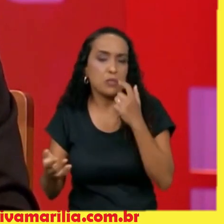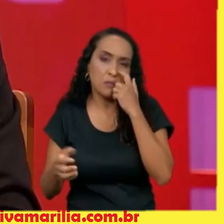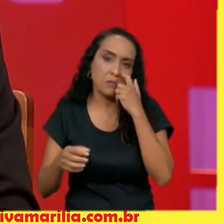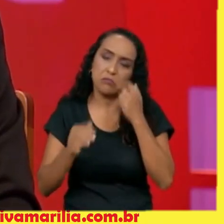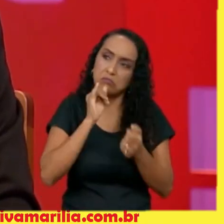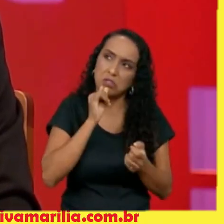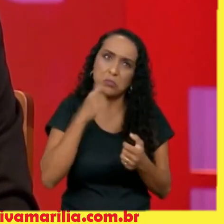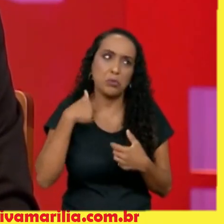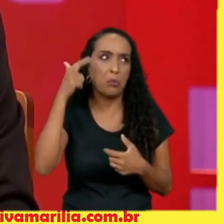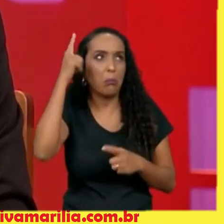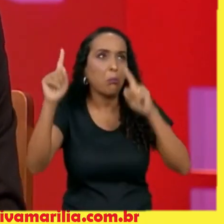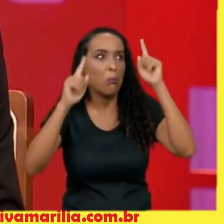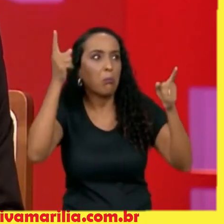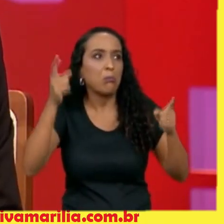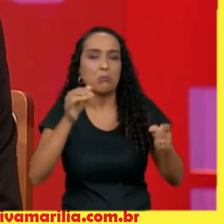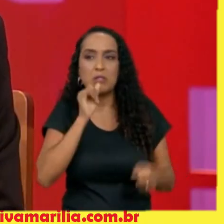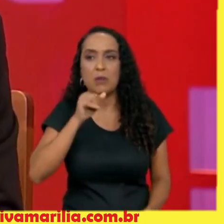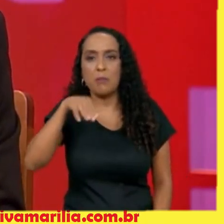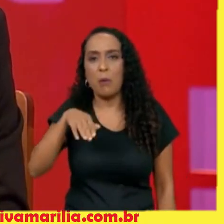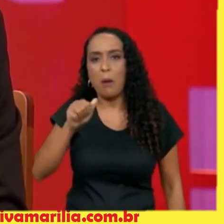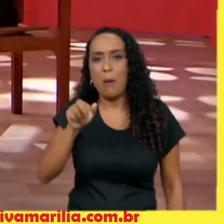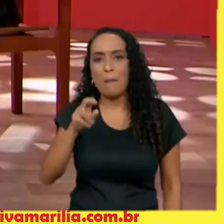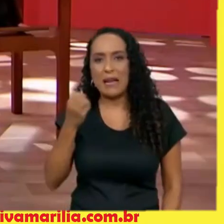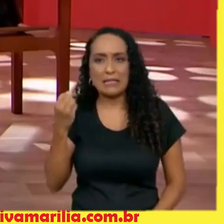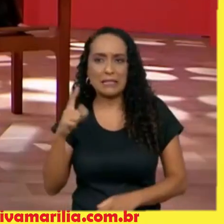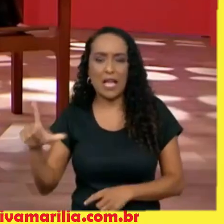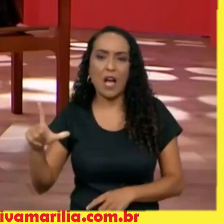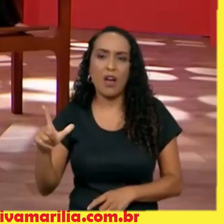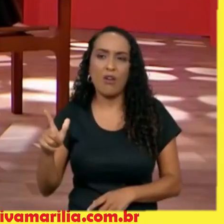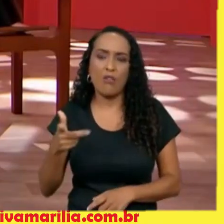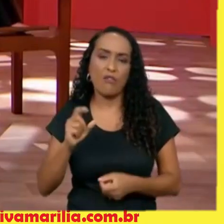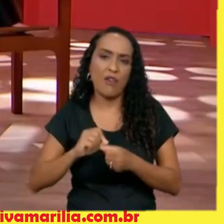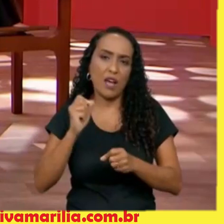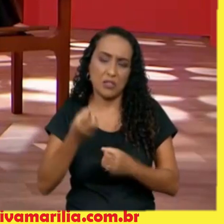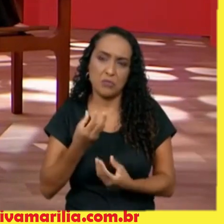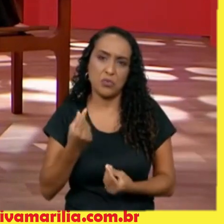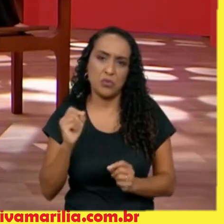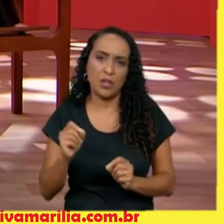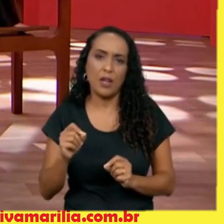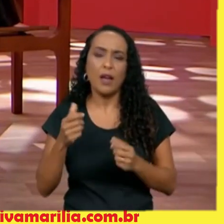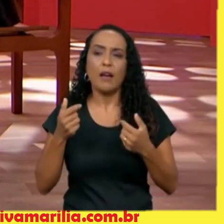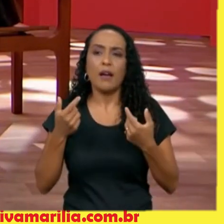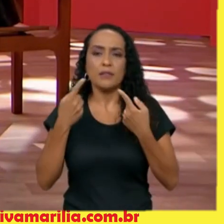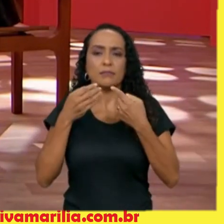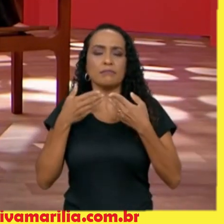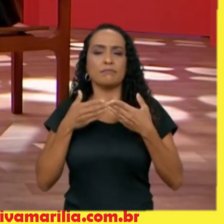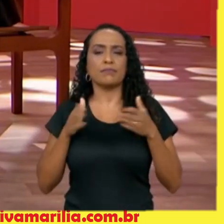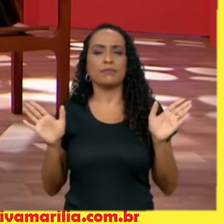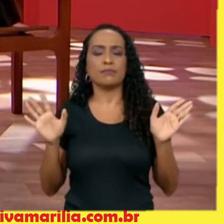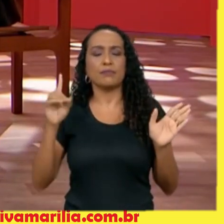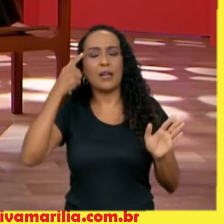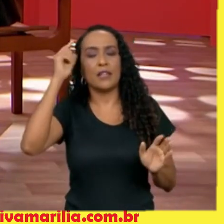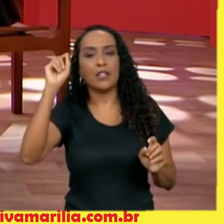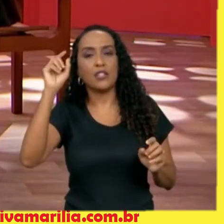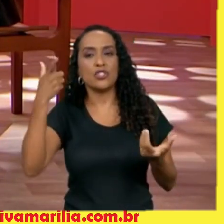tô pensando coisas aqui, né, que o Marçal, por exemplo, fala muito, né? Se abrir um pouco mais até a ideia de que o